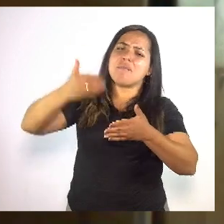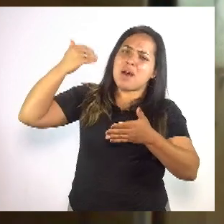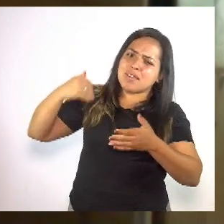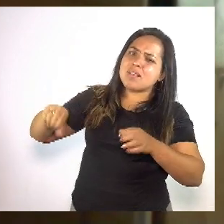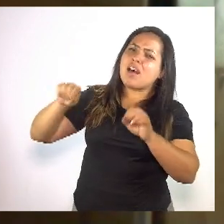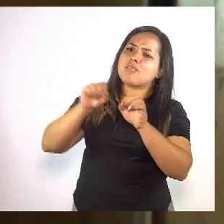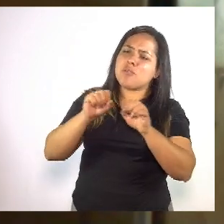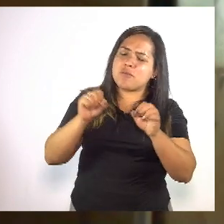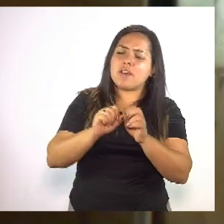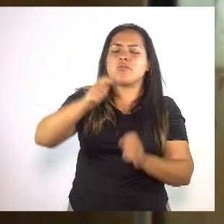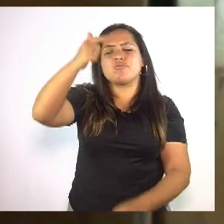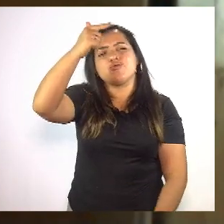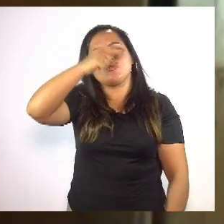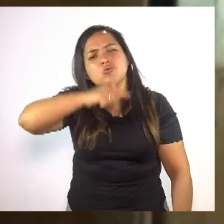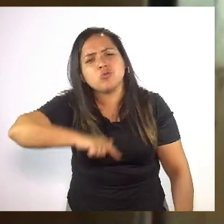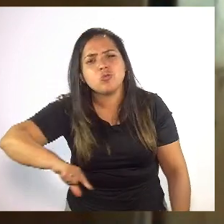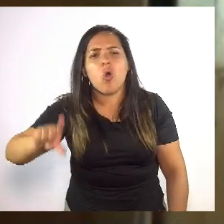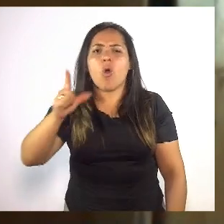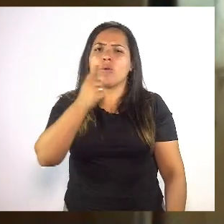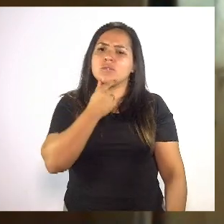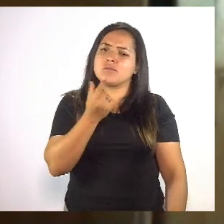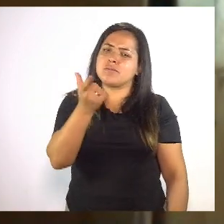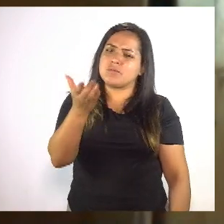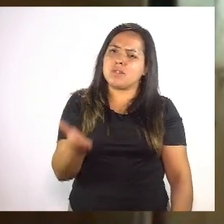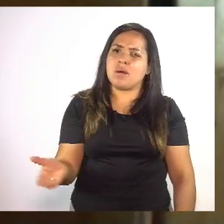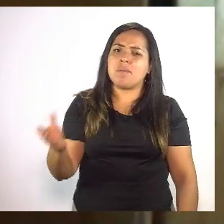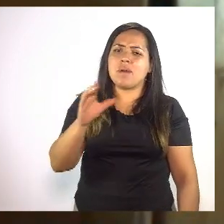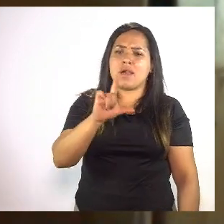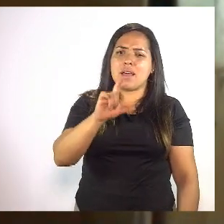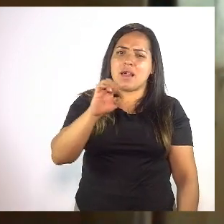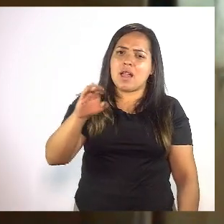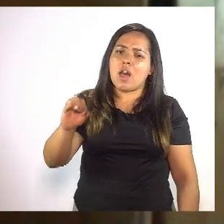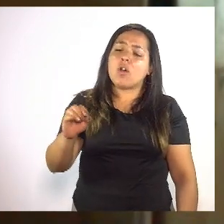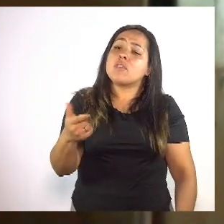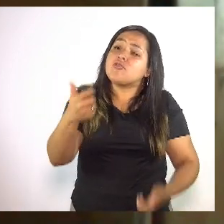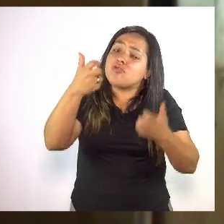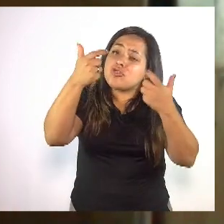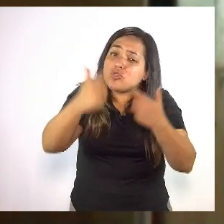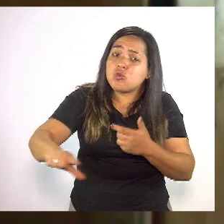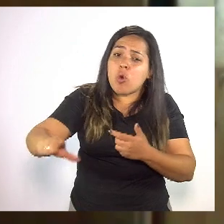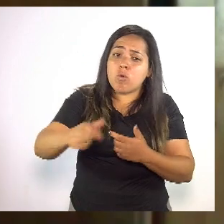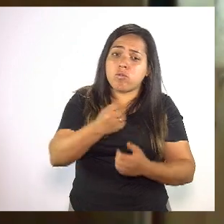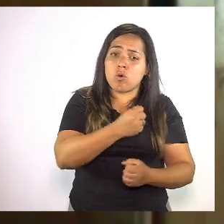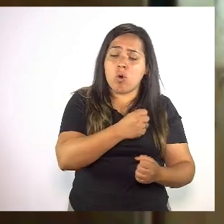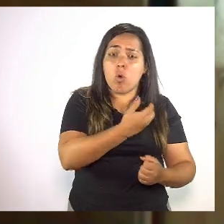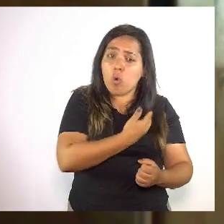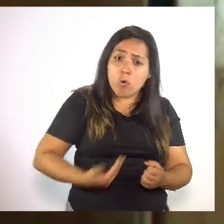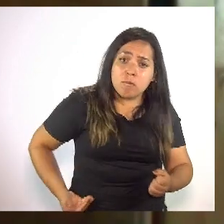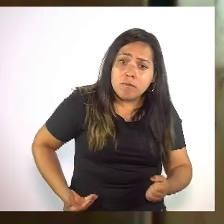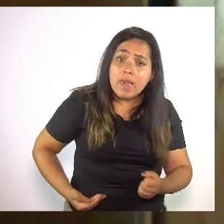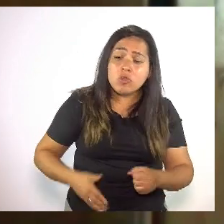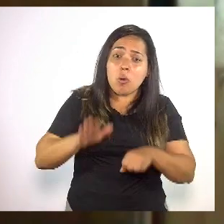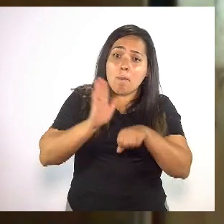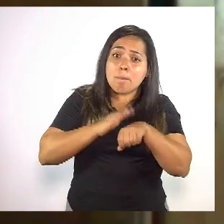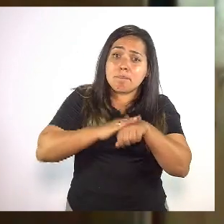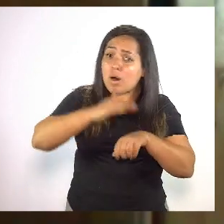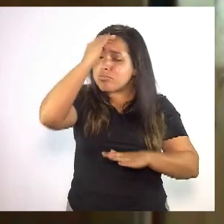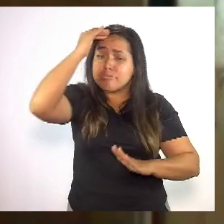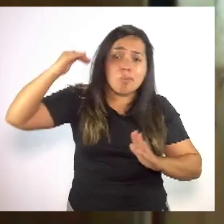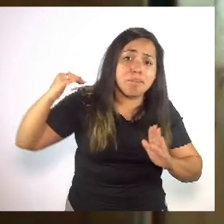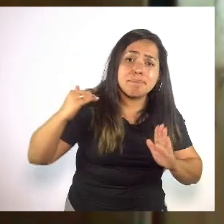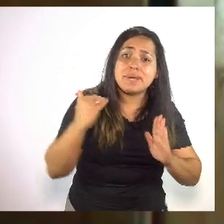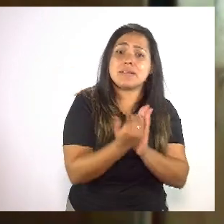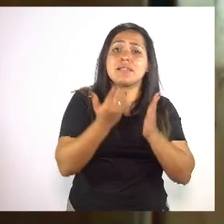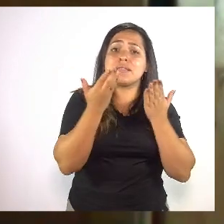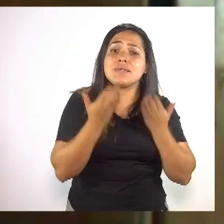E, mesmo assim, o Poder Executivo não cumpriu aquilo que é